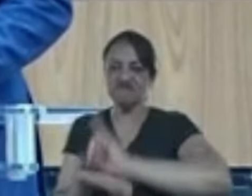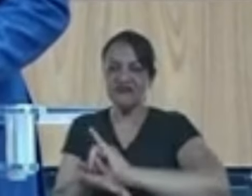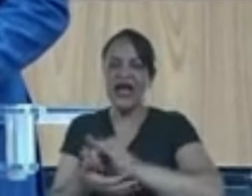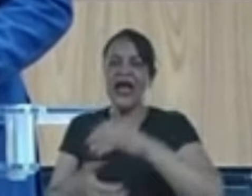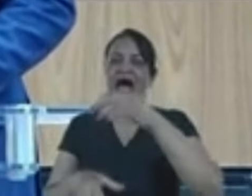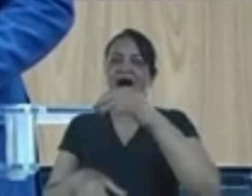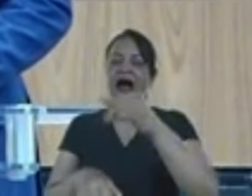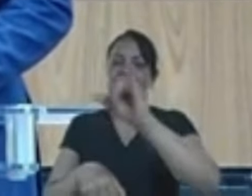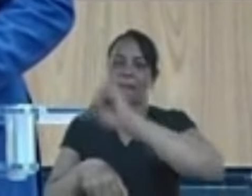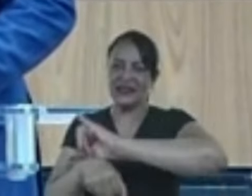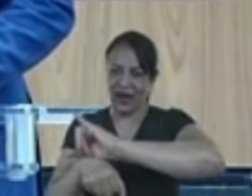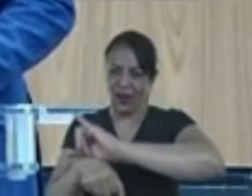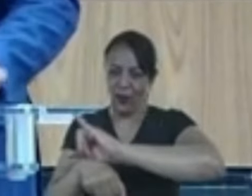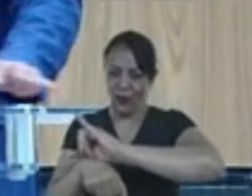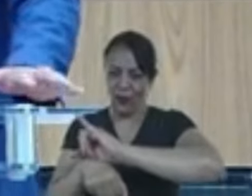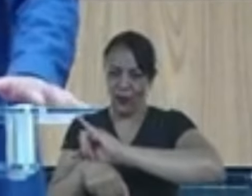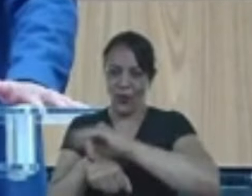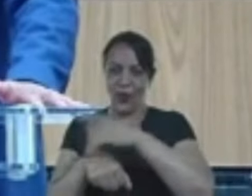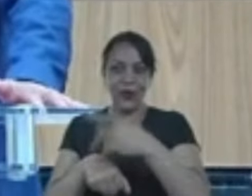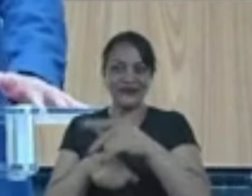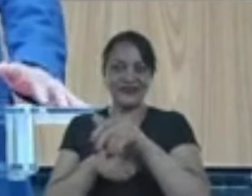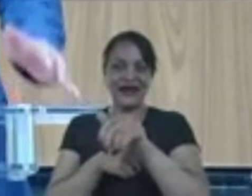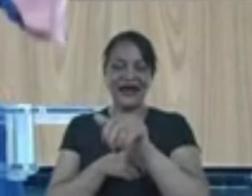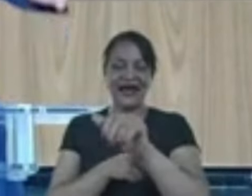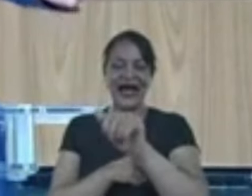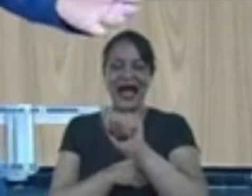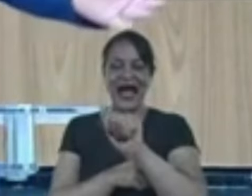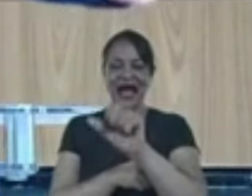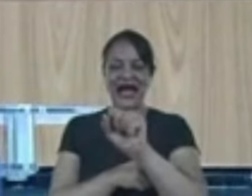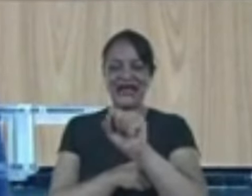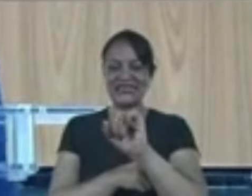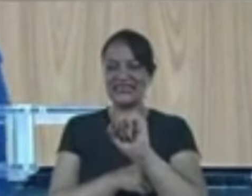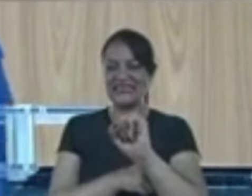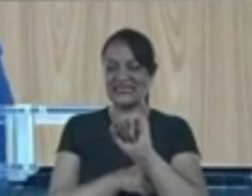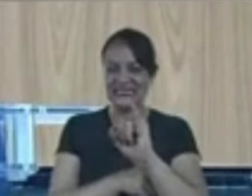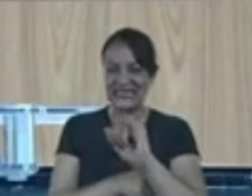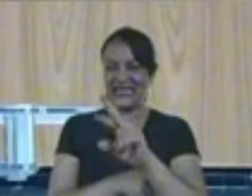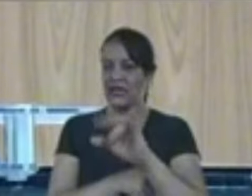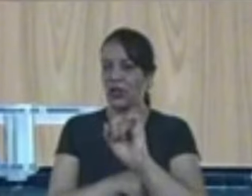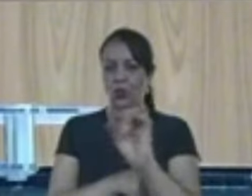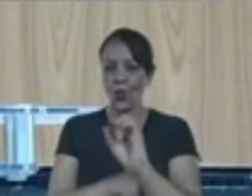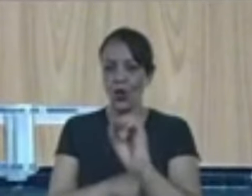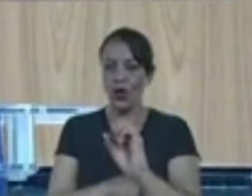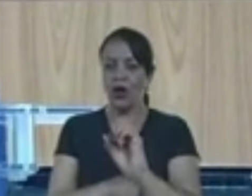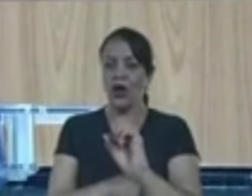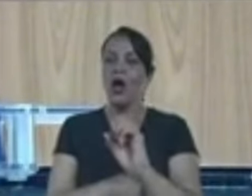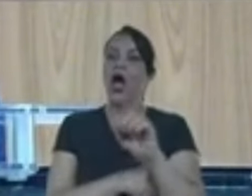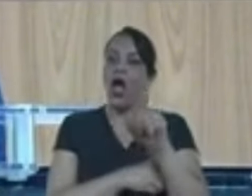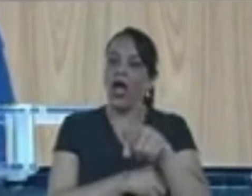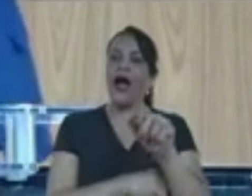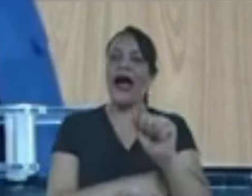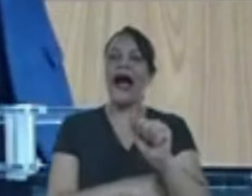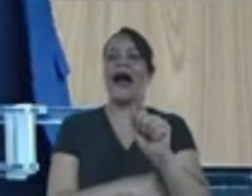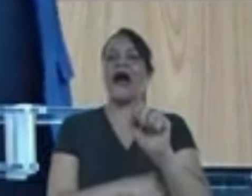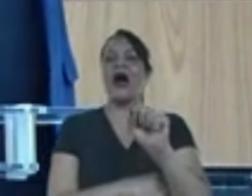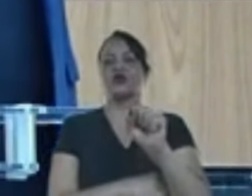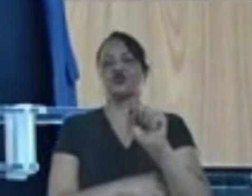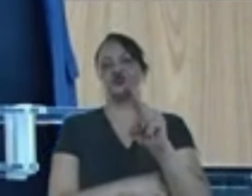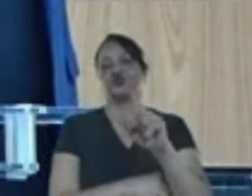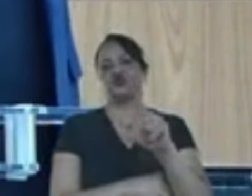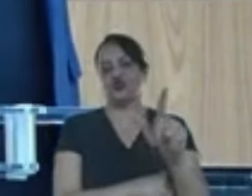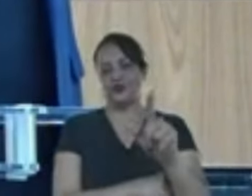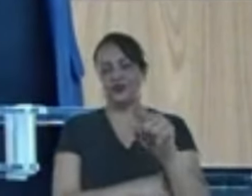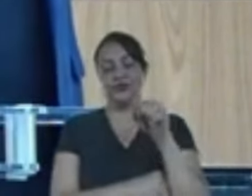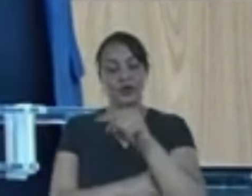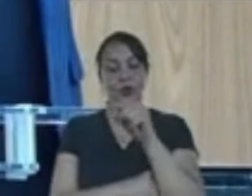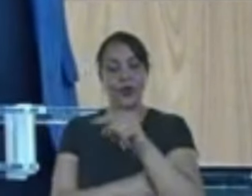era uma outra cidade, chamada Assur. Mas depois disso, Senaqueribe, quando se tornou rei, ele fez com que a cidade de